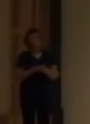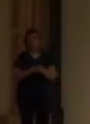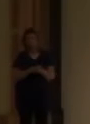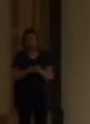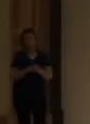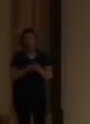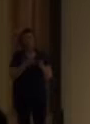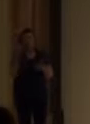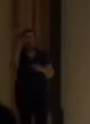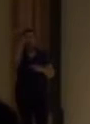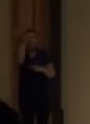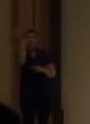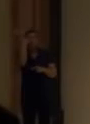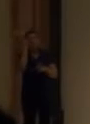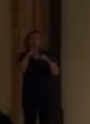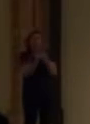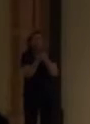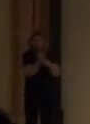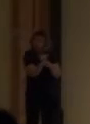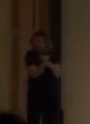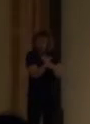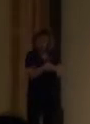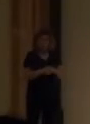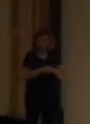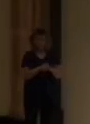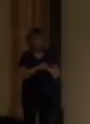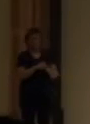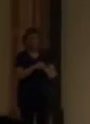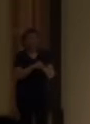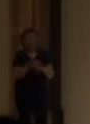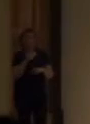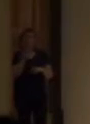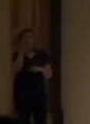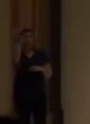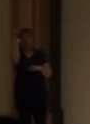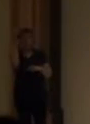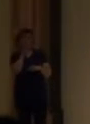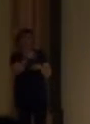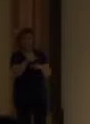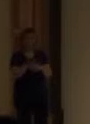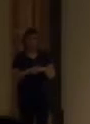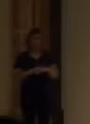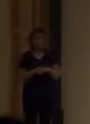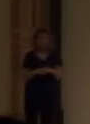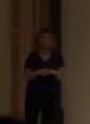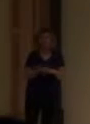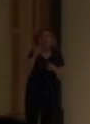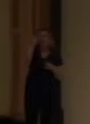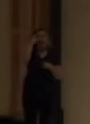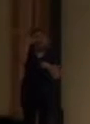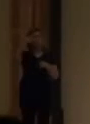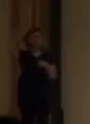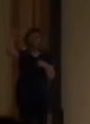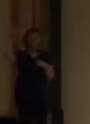ideia do outro e esta forma de entender a alteridade. Lembrei-me que, talvez, trazendo um toucado